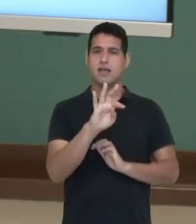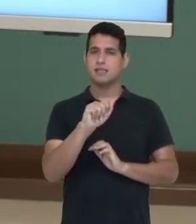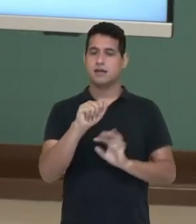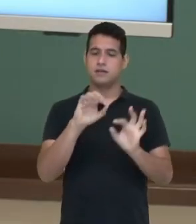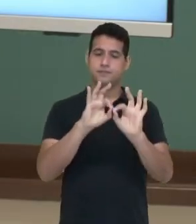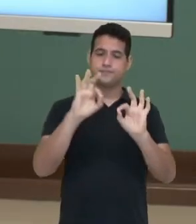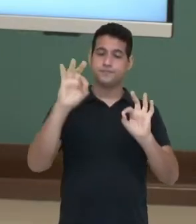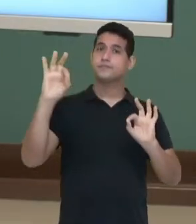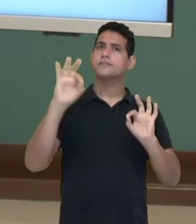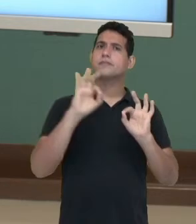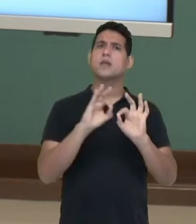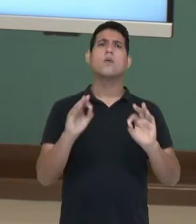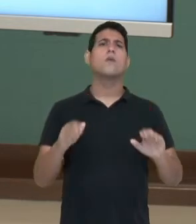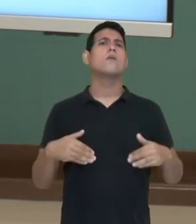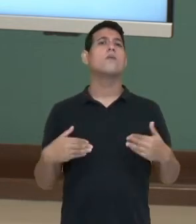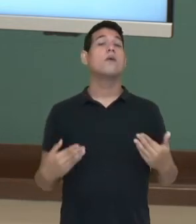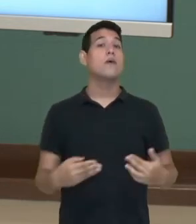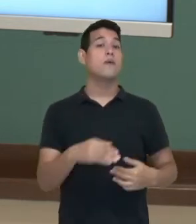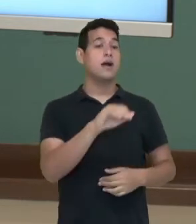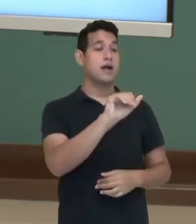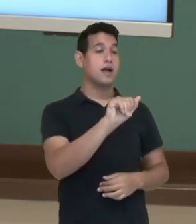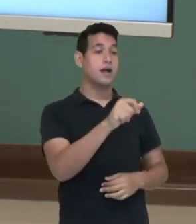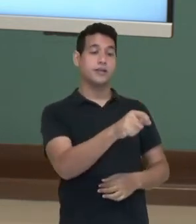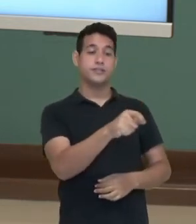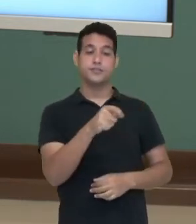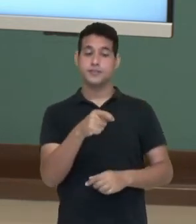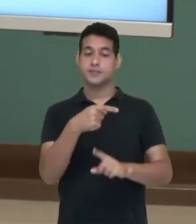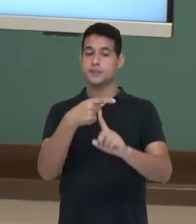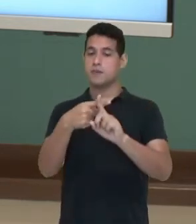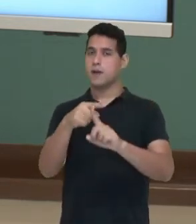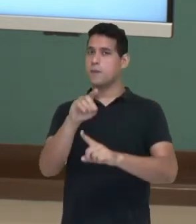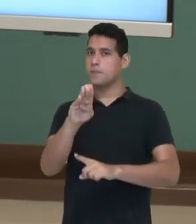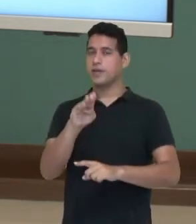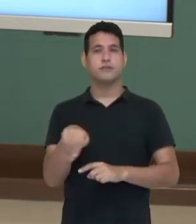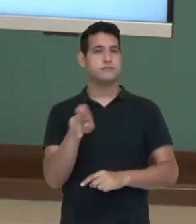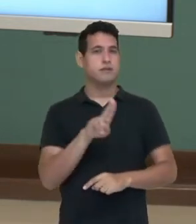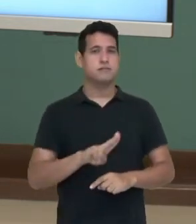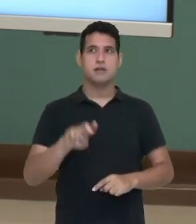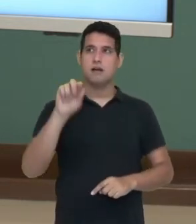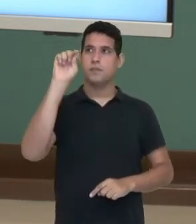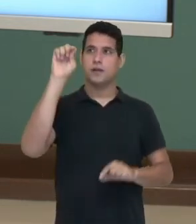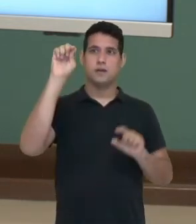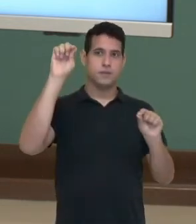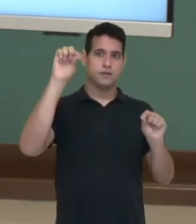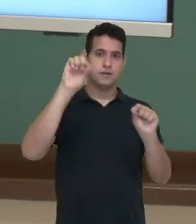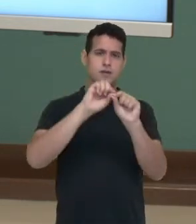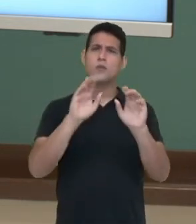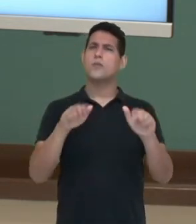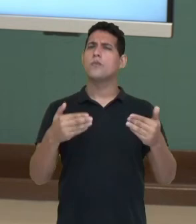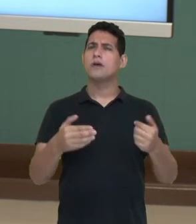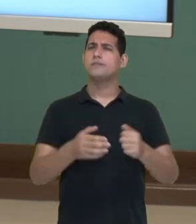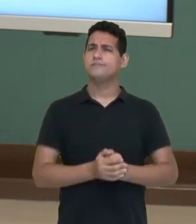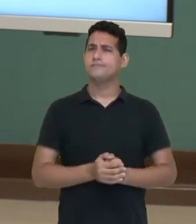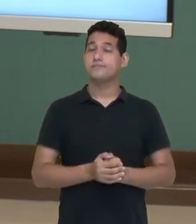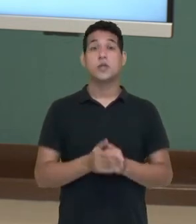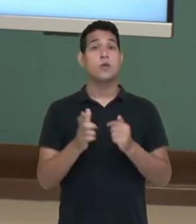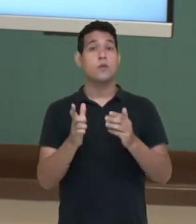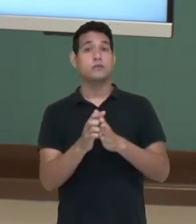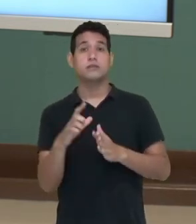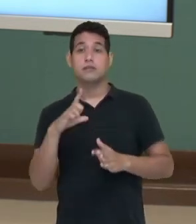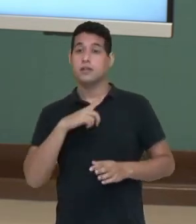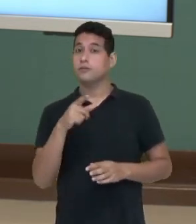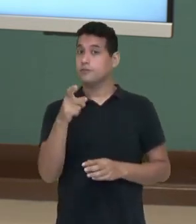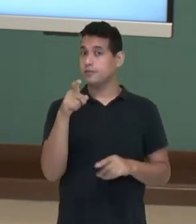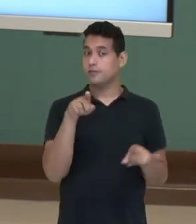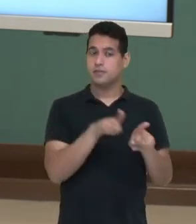ó. Então ela é do tipo ax mais b. Então vamos pegar 2 pontos do gráfico. Quais 2 pontos? Onde corta no eixo